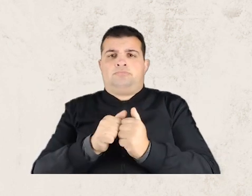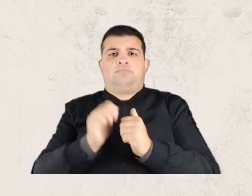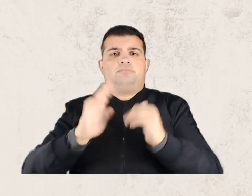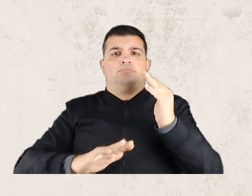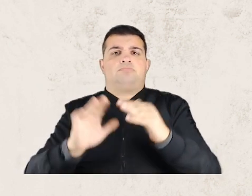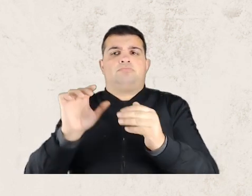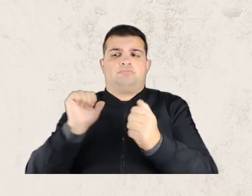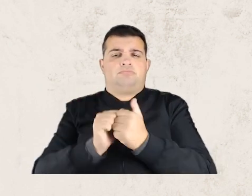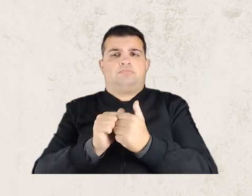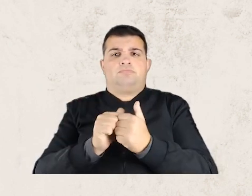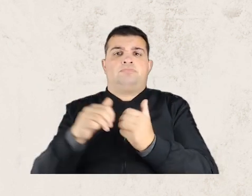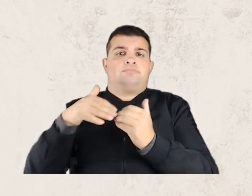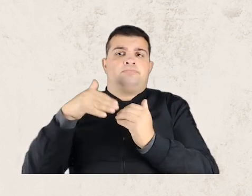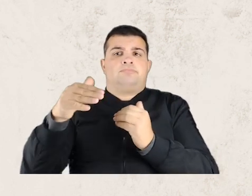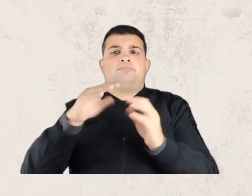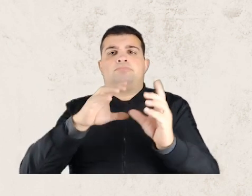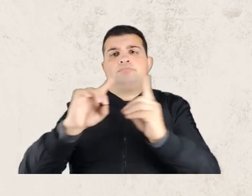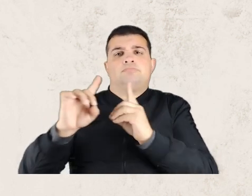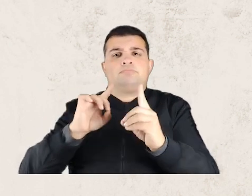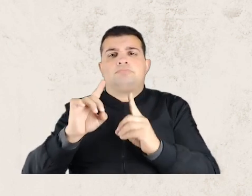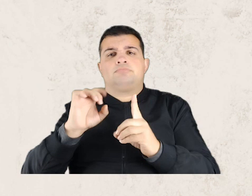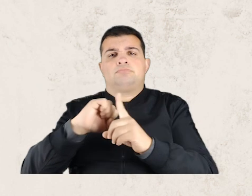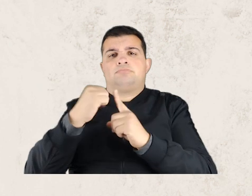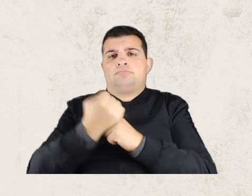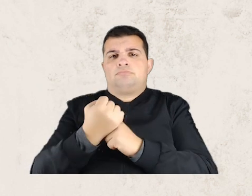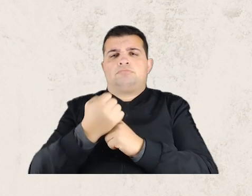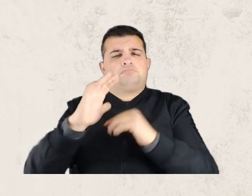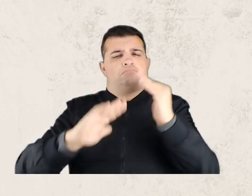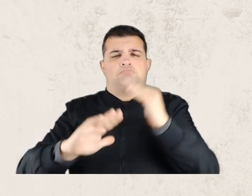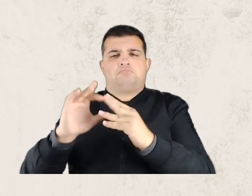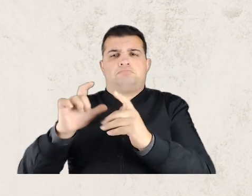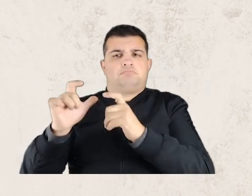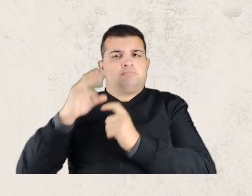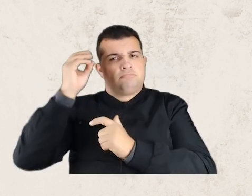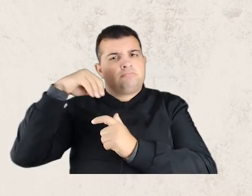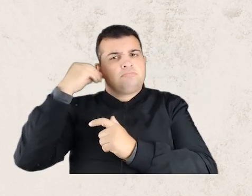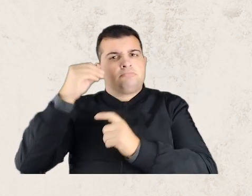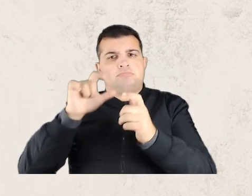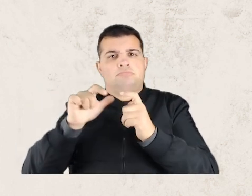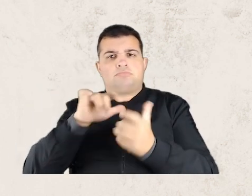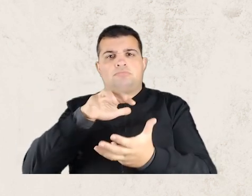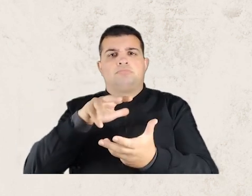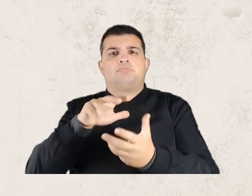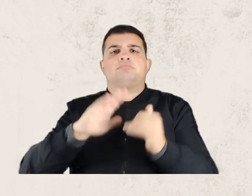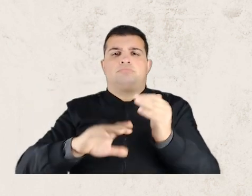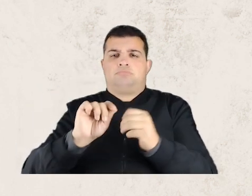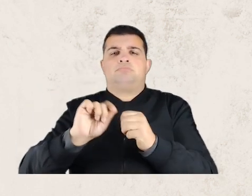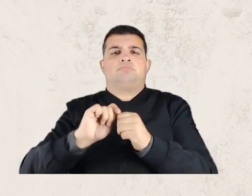fantasia colonial. Então, não vamos jogar o bebê com a água do banho, mas nós vamos